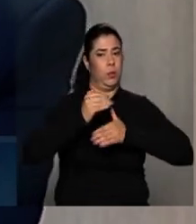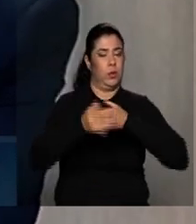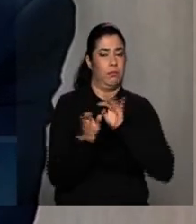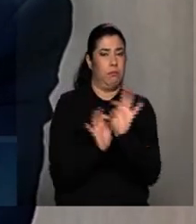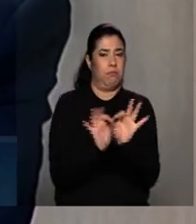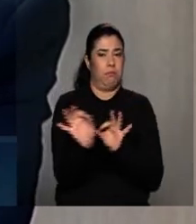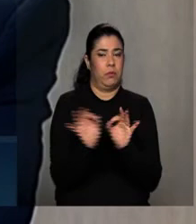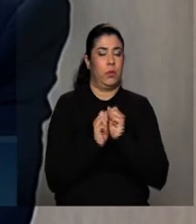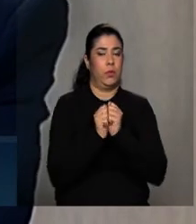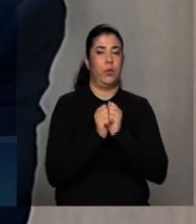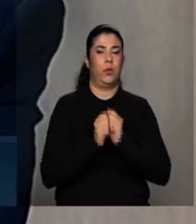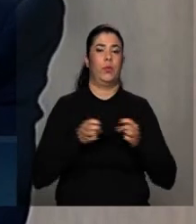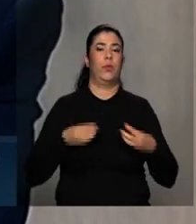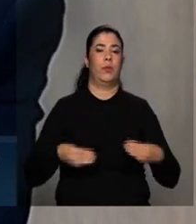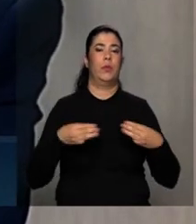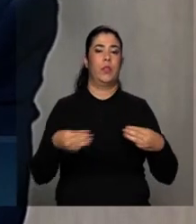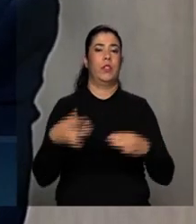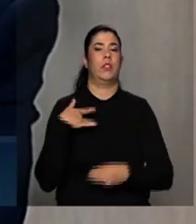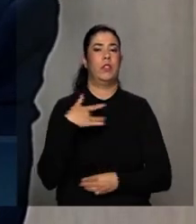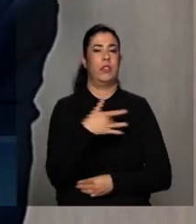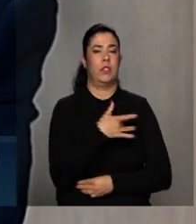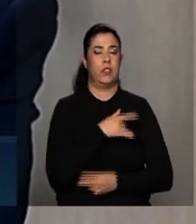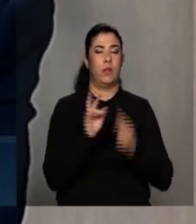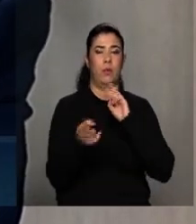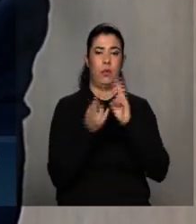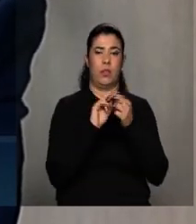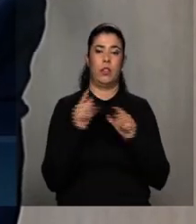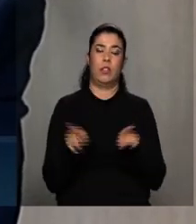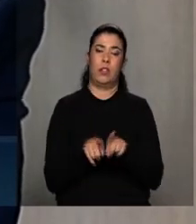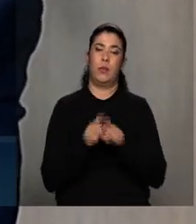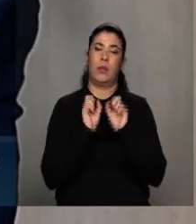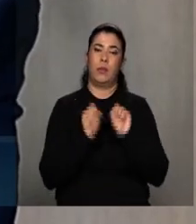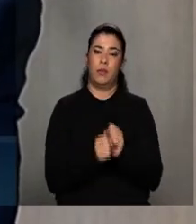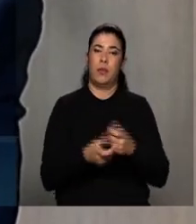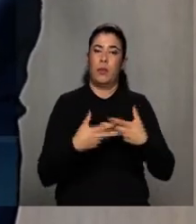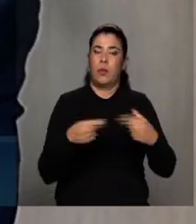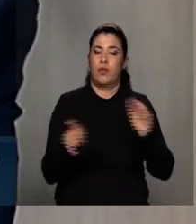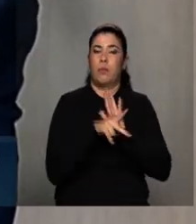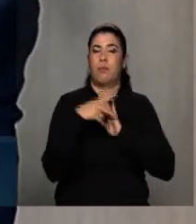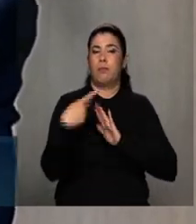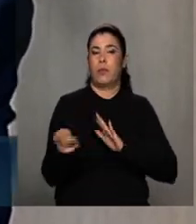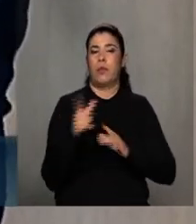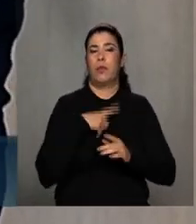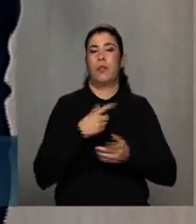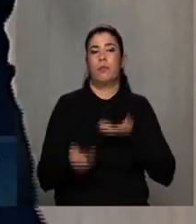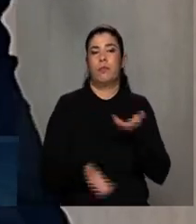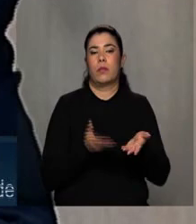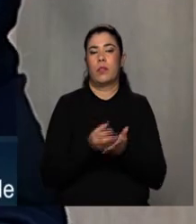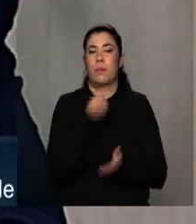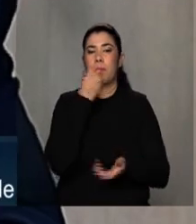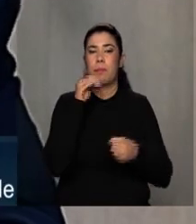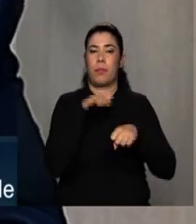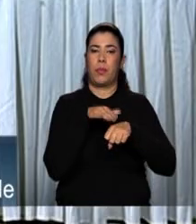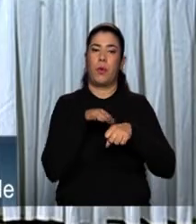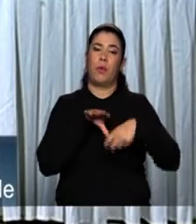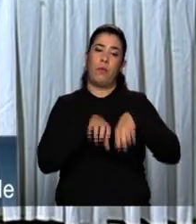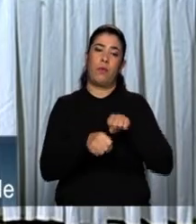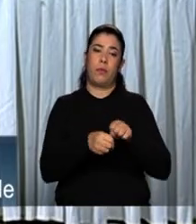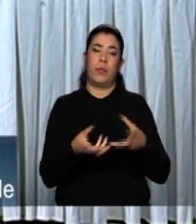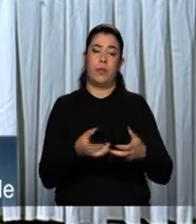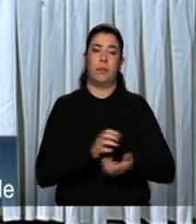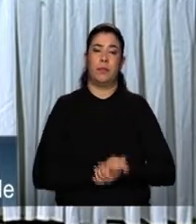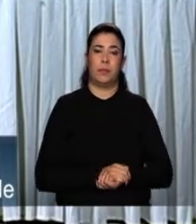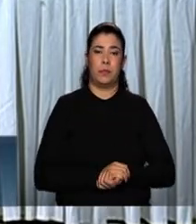junto com o Ministério da Saúde, essa rede de saúde, ele vai ter condições de oferecer uma rede adequada com a boa formação médica.